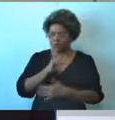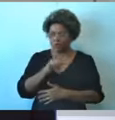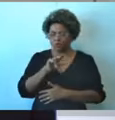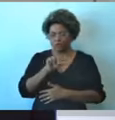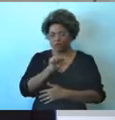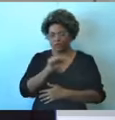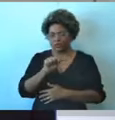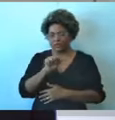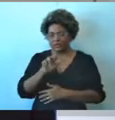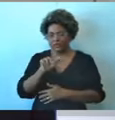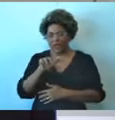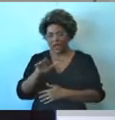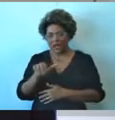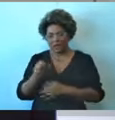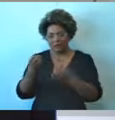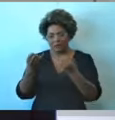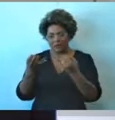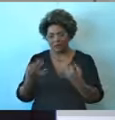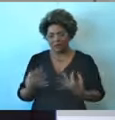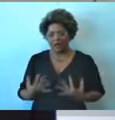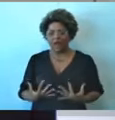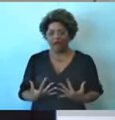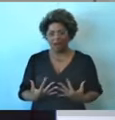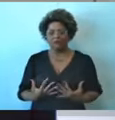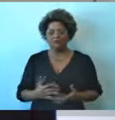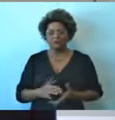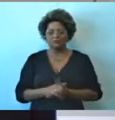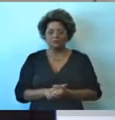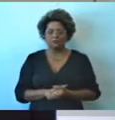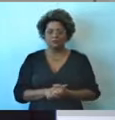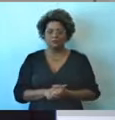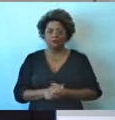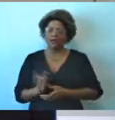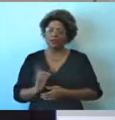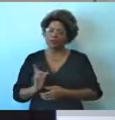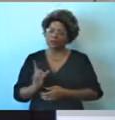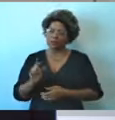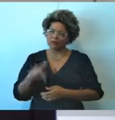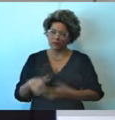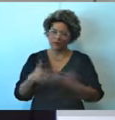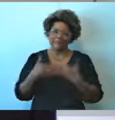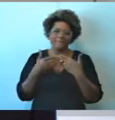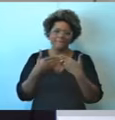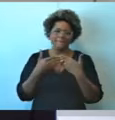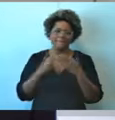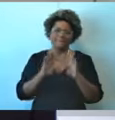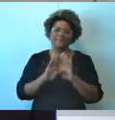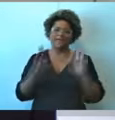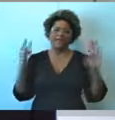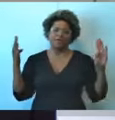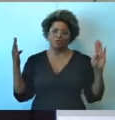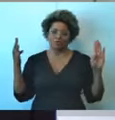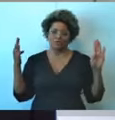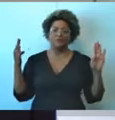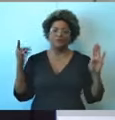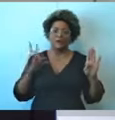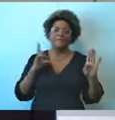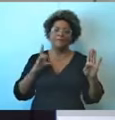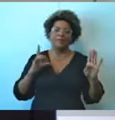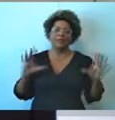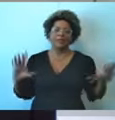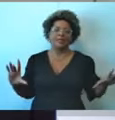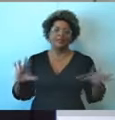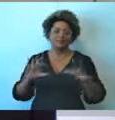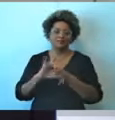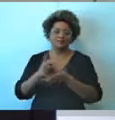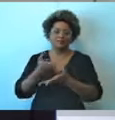esclarecimentos. Jussara, nós estamos aqui de portas abertas para manter esse canal de transparência